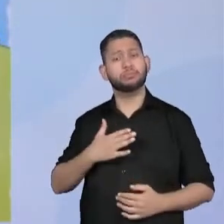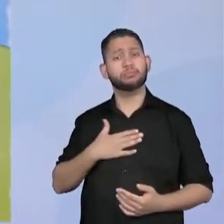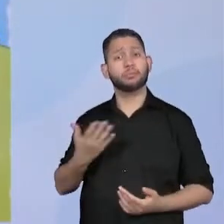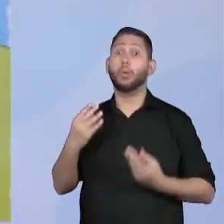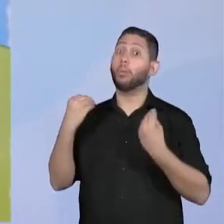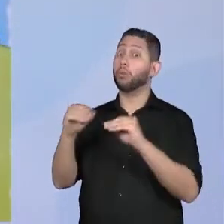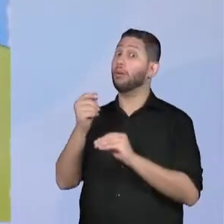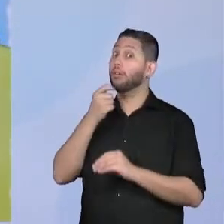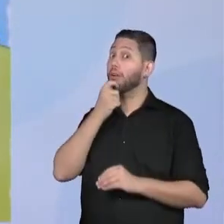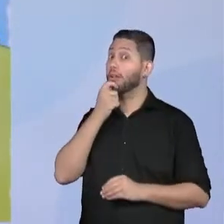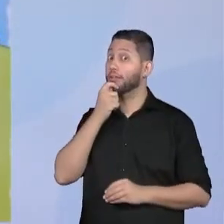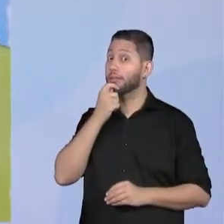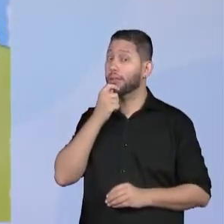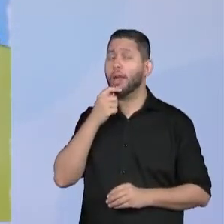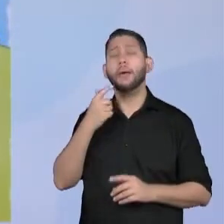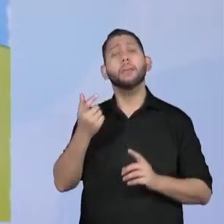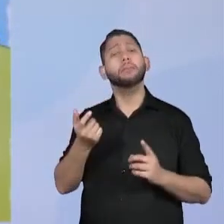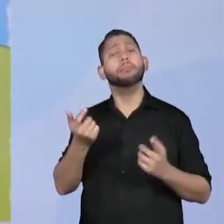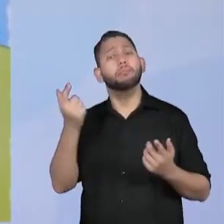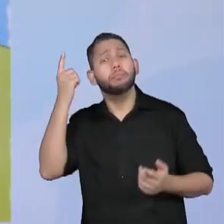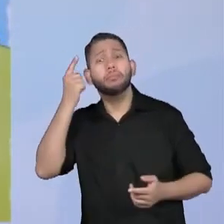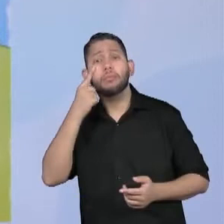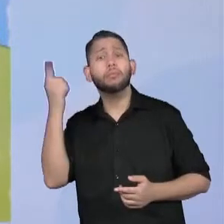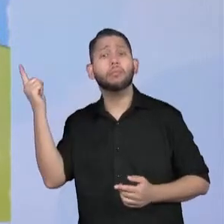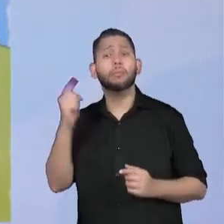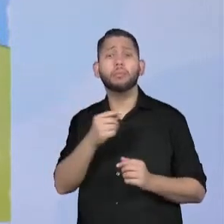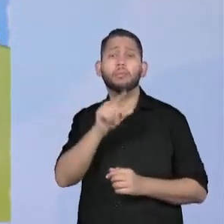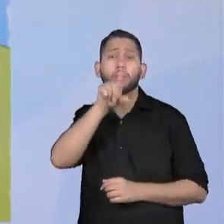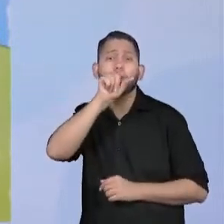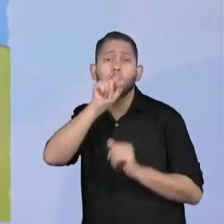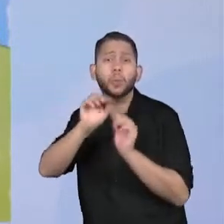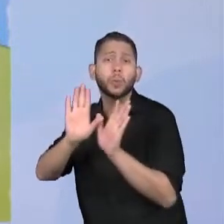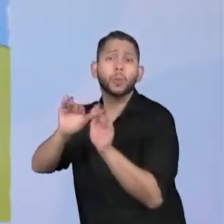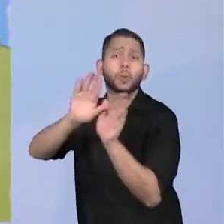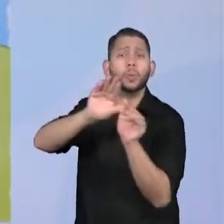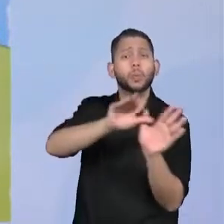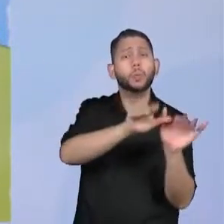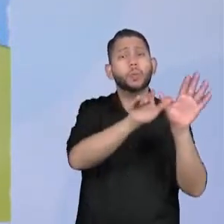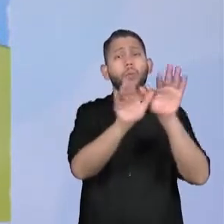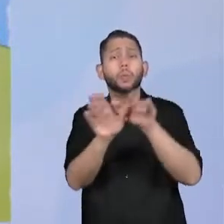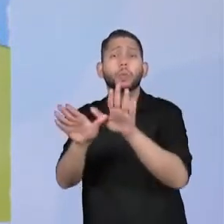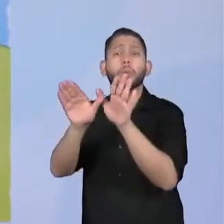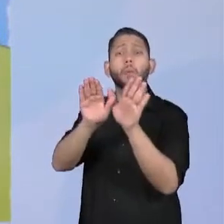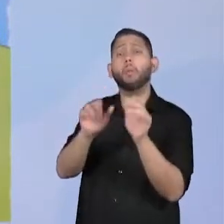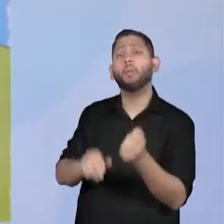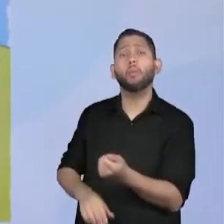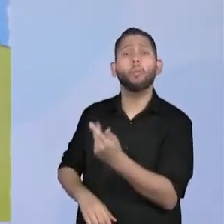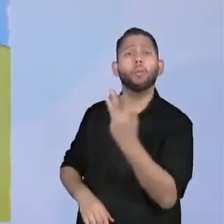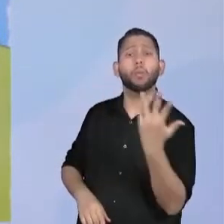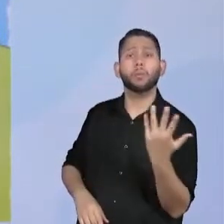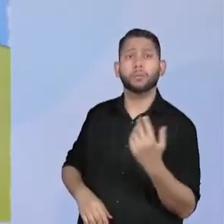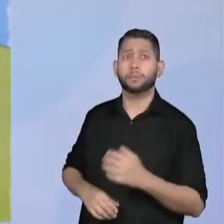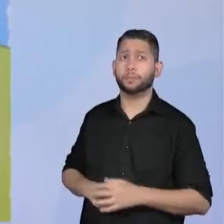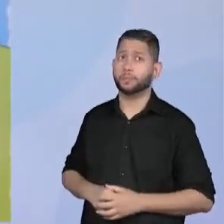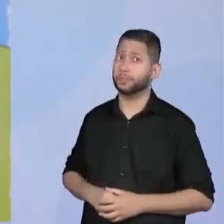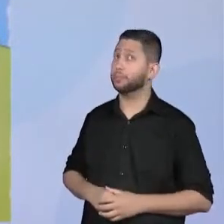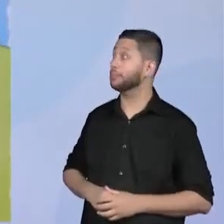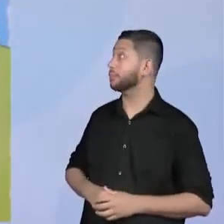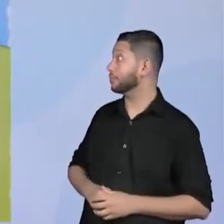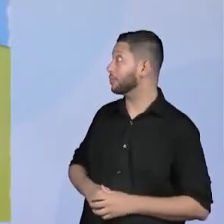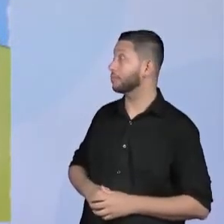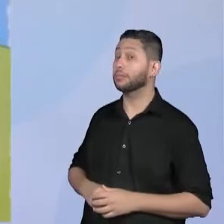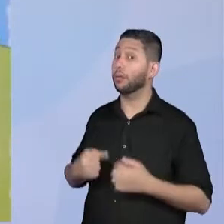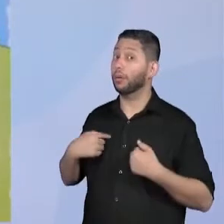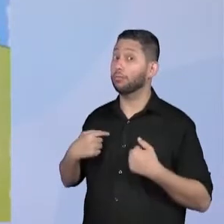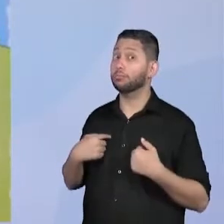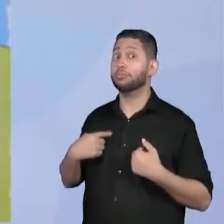English, how many birds? Quantos pássaros tem ali? Então, nós temos uma imagem aqui que eu também tirei do livro de vocês, que é uma imagem de